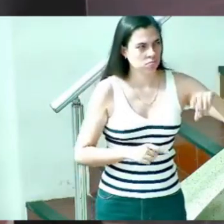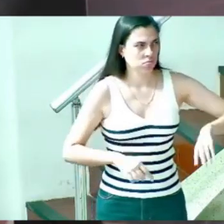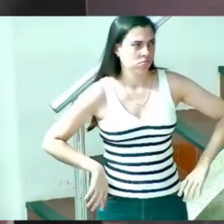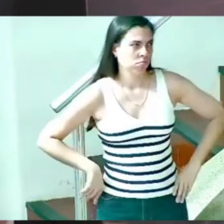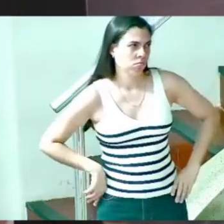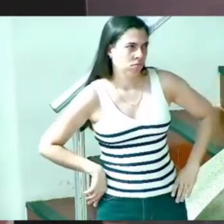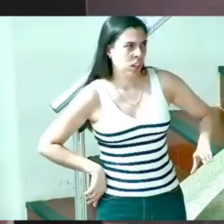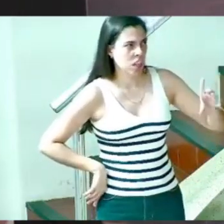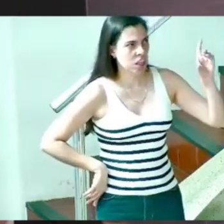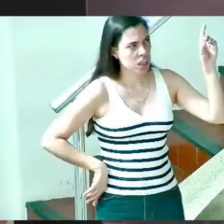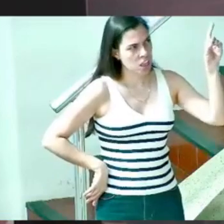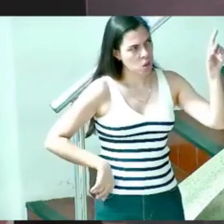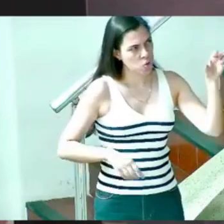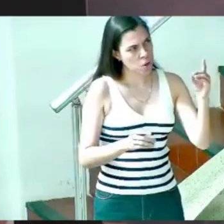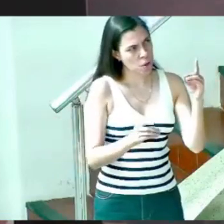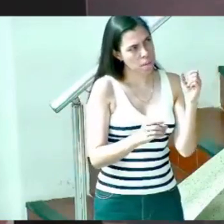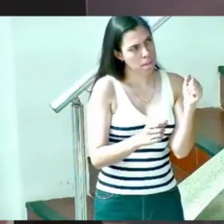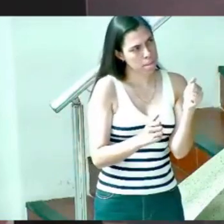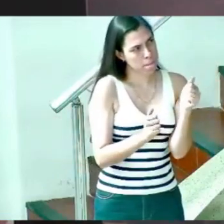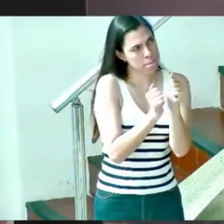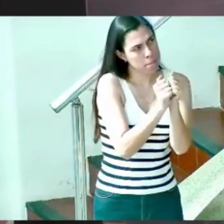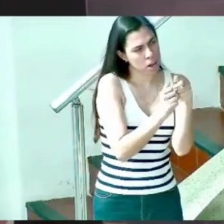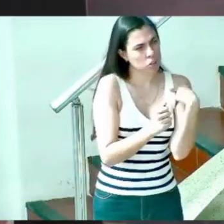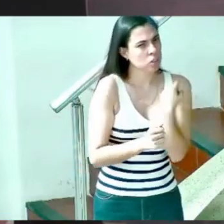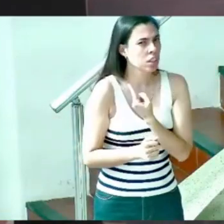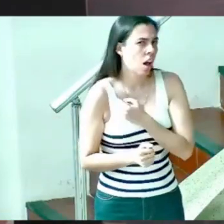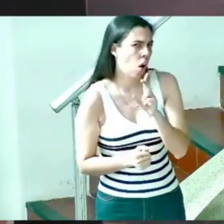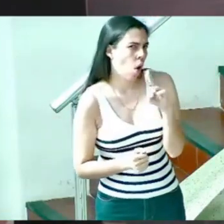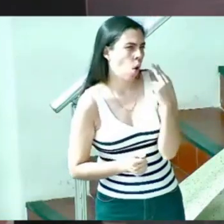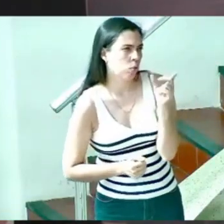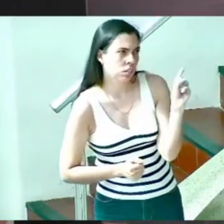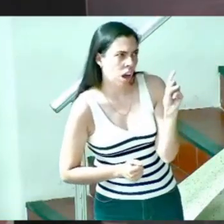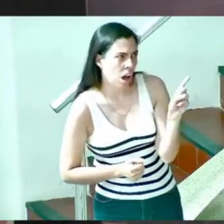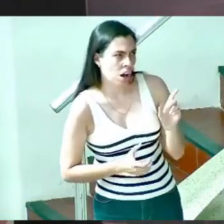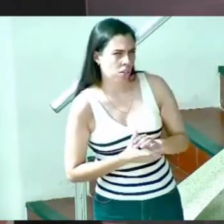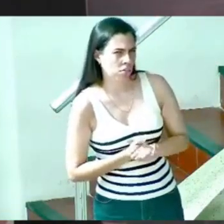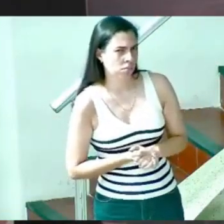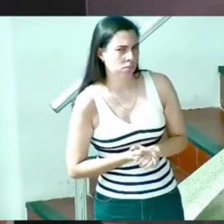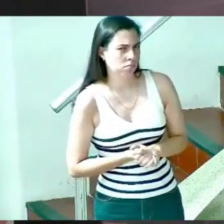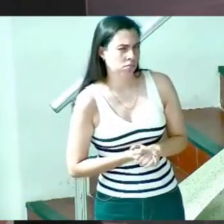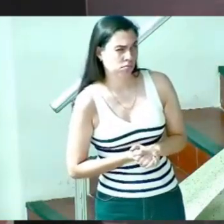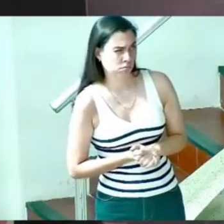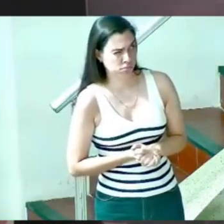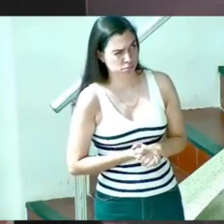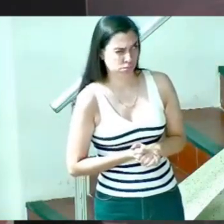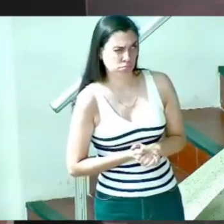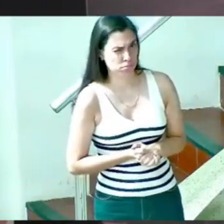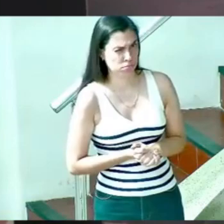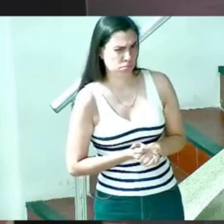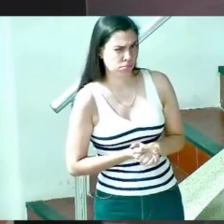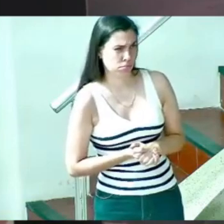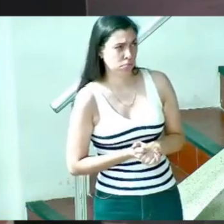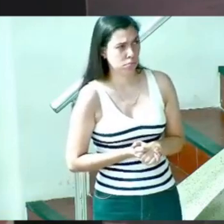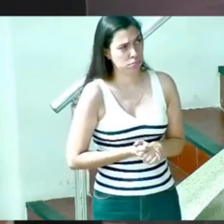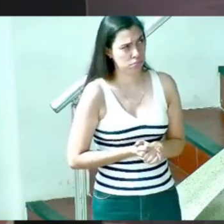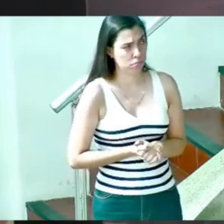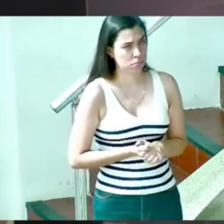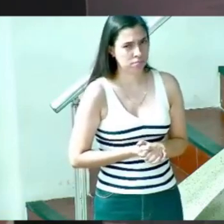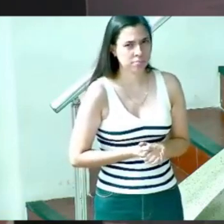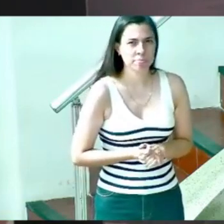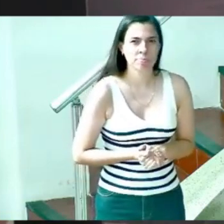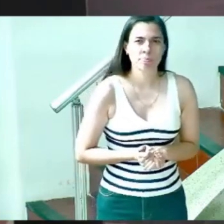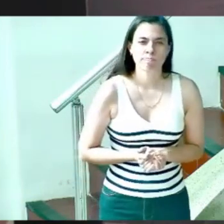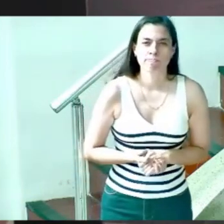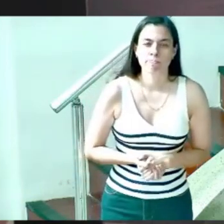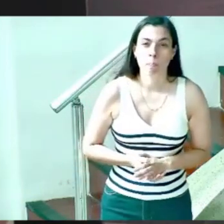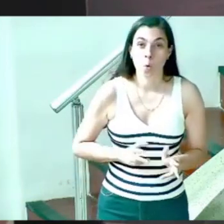O contexto de Êxodo 17: o povo acabou de ser liberto do Egito. Eles foram espectadores dos maiores prodígios